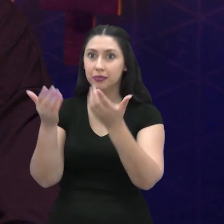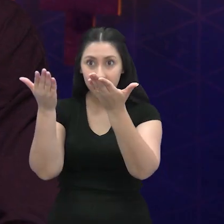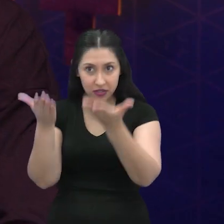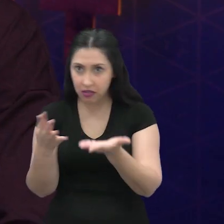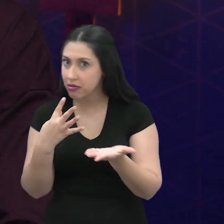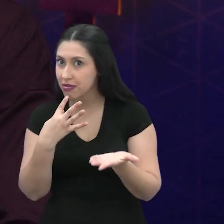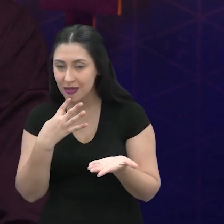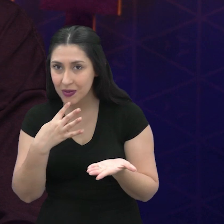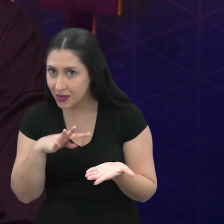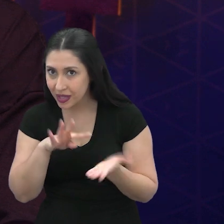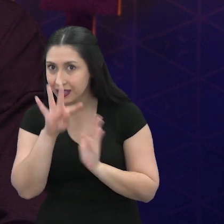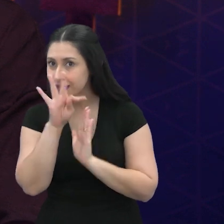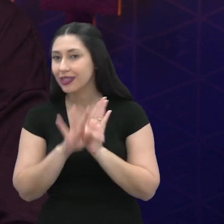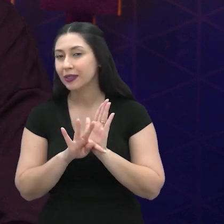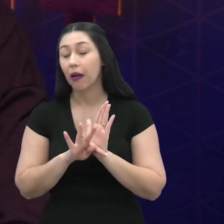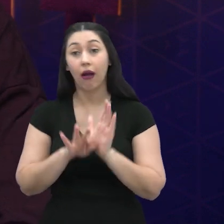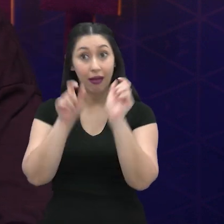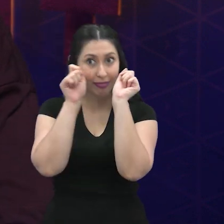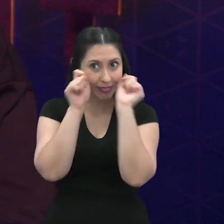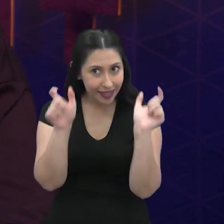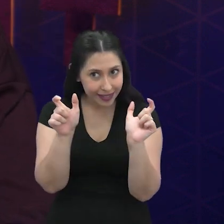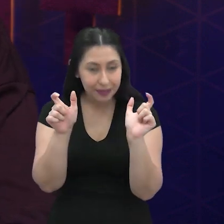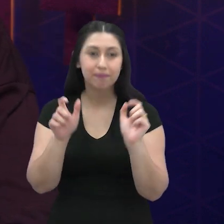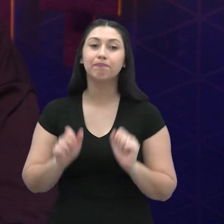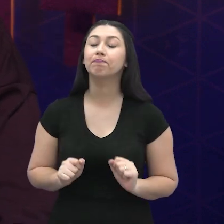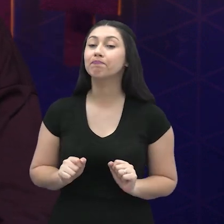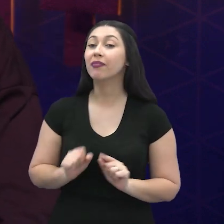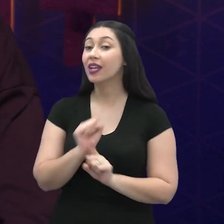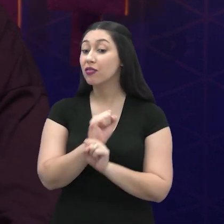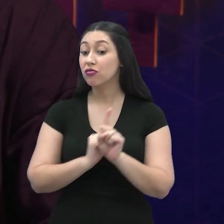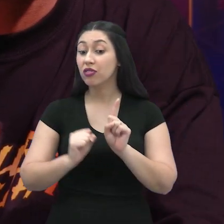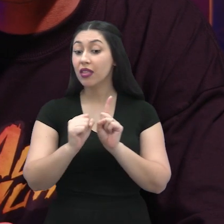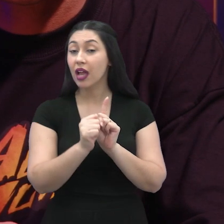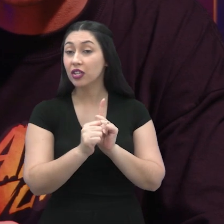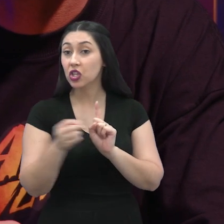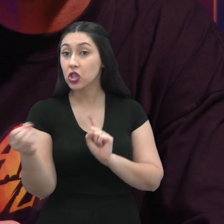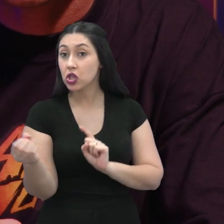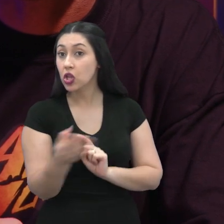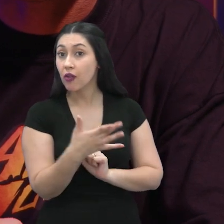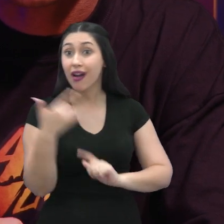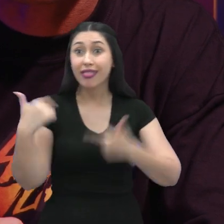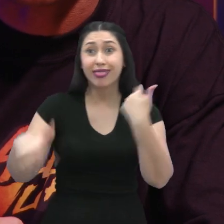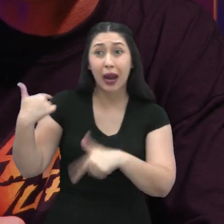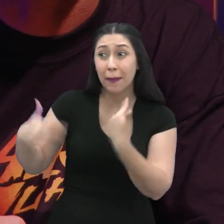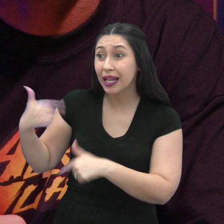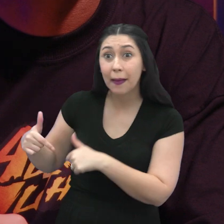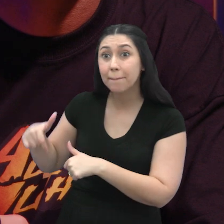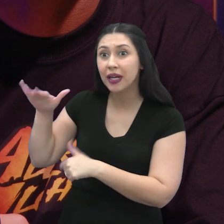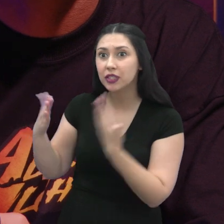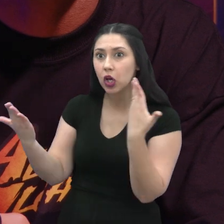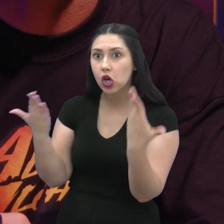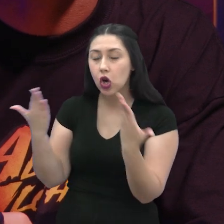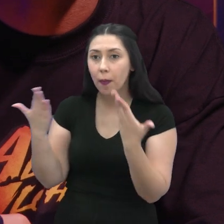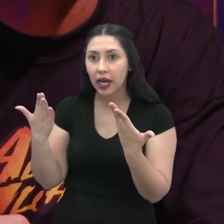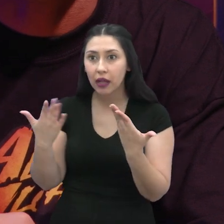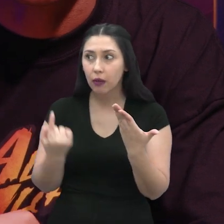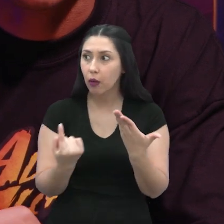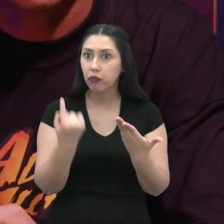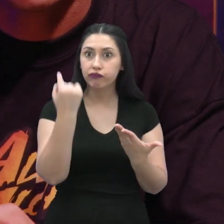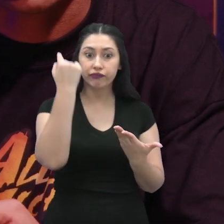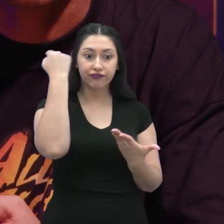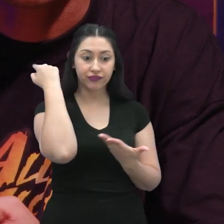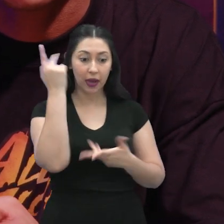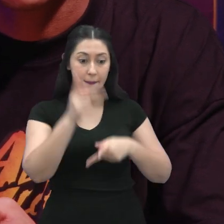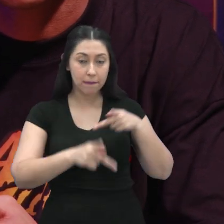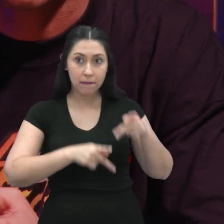pra você que tá ouvindo e não conhecia esse texto como eu, presta atenção. Sociedade moderna trabalha mais que camponeses medievais,